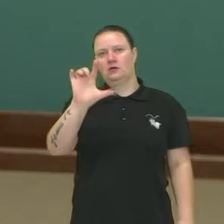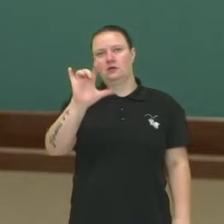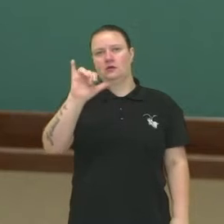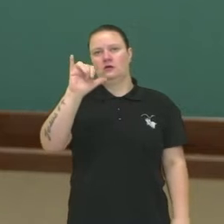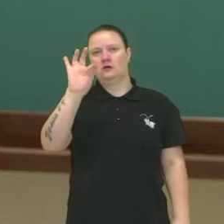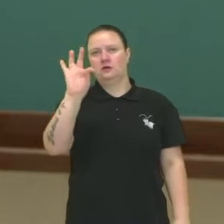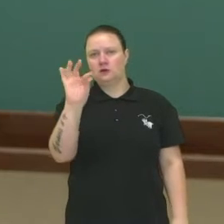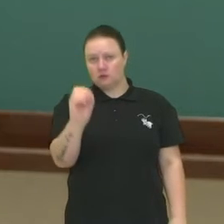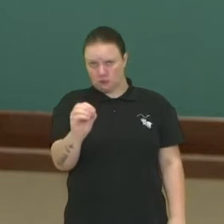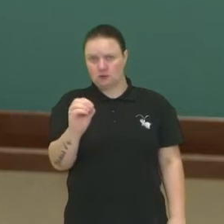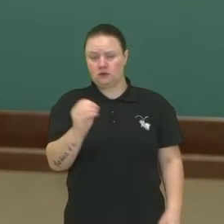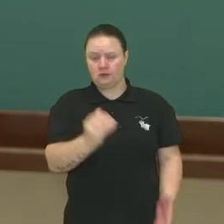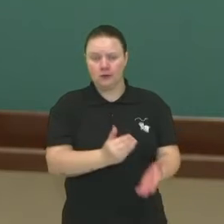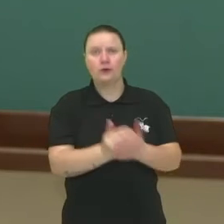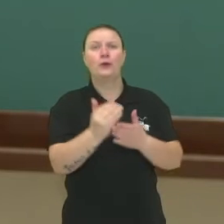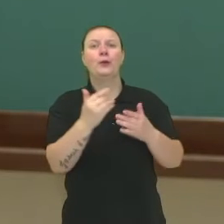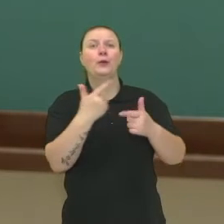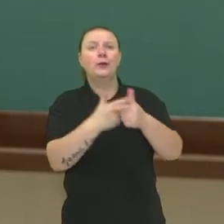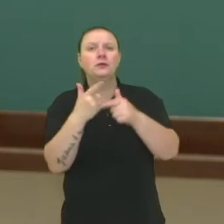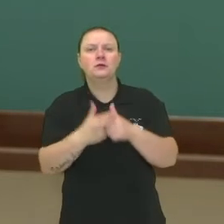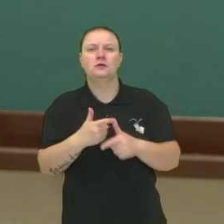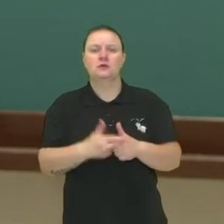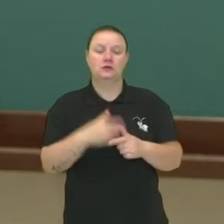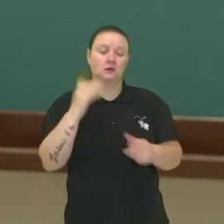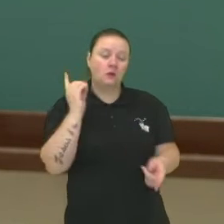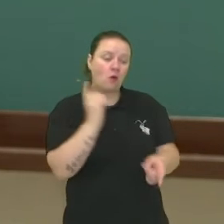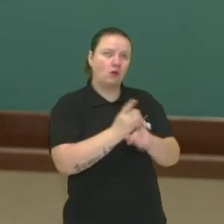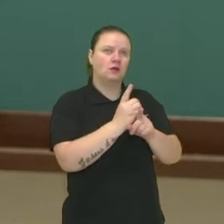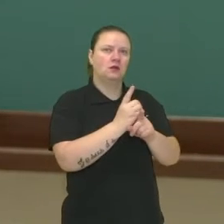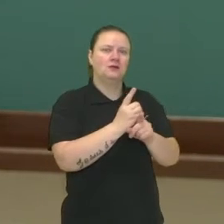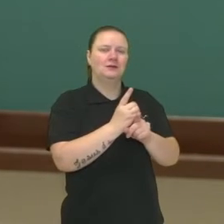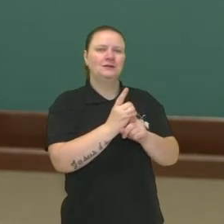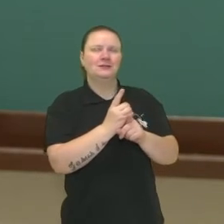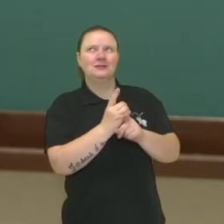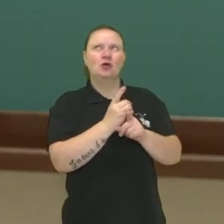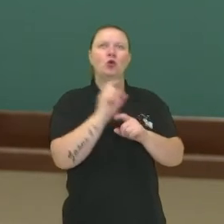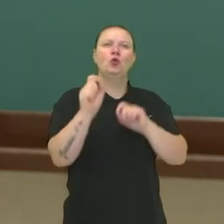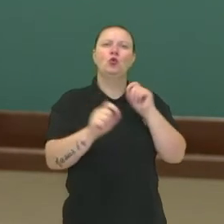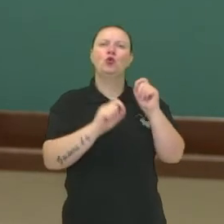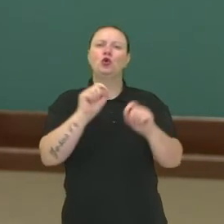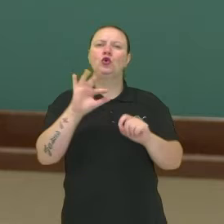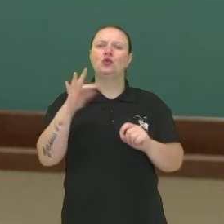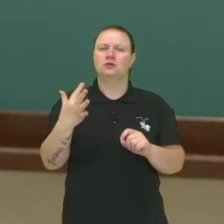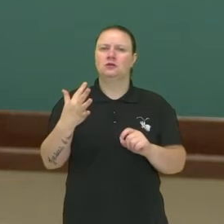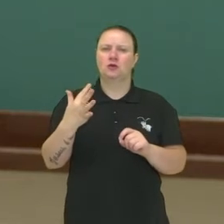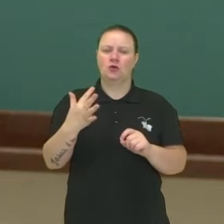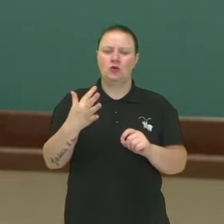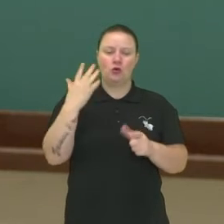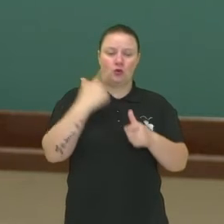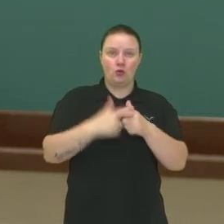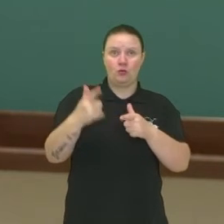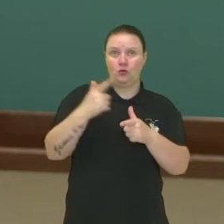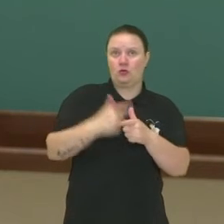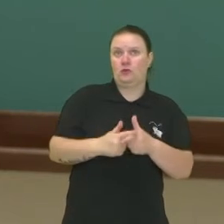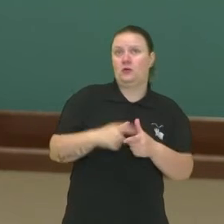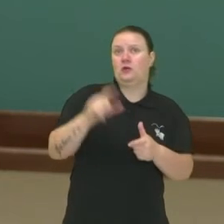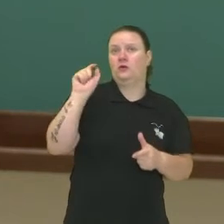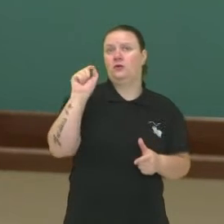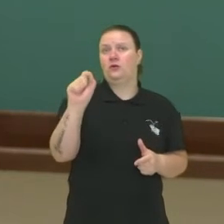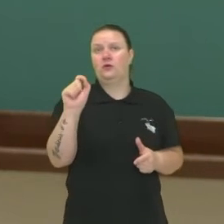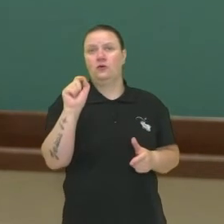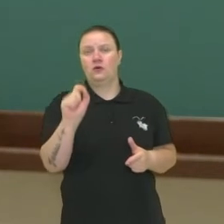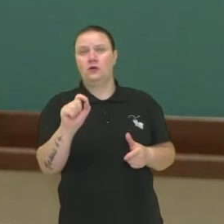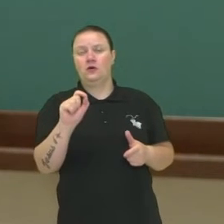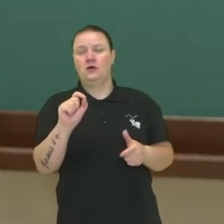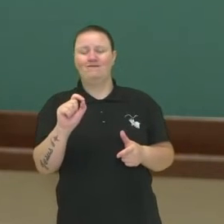Ele encontrar a carteira. E o conflito da narrativa, a situação problema, o fato dele